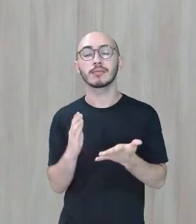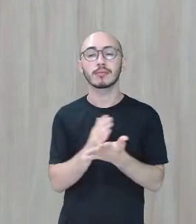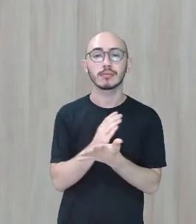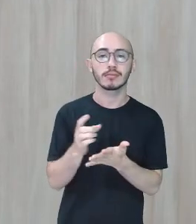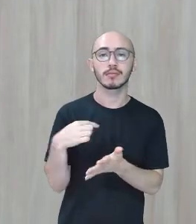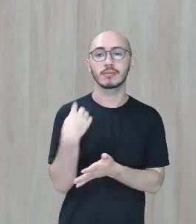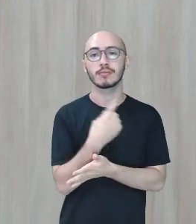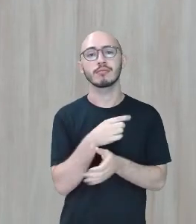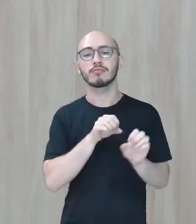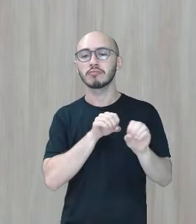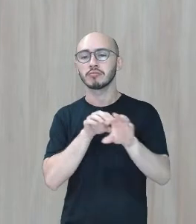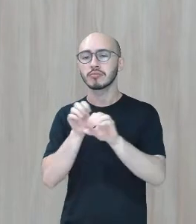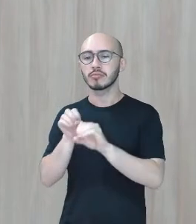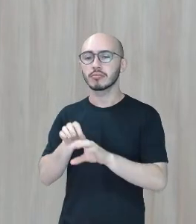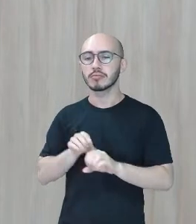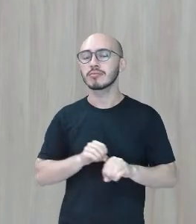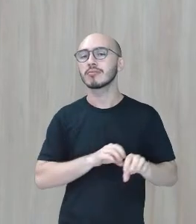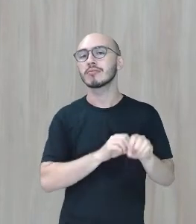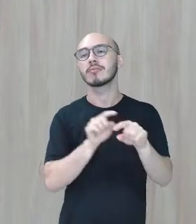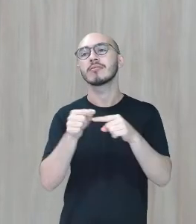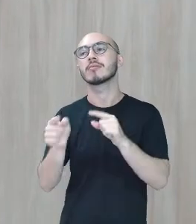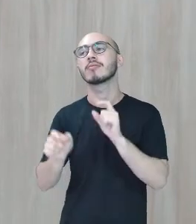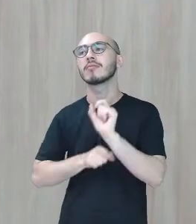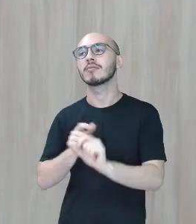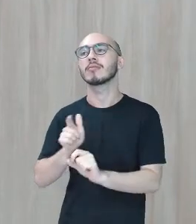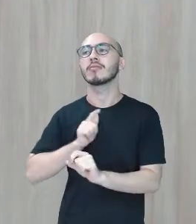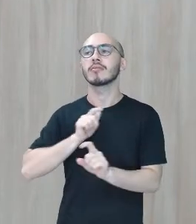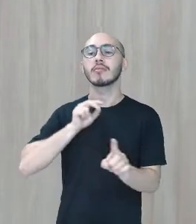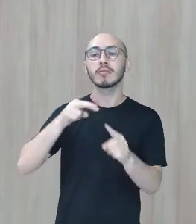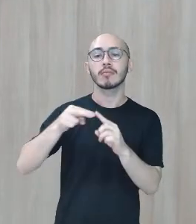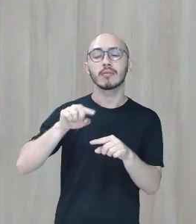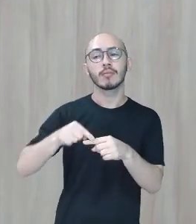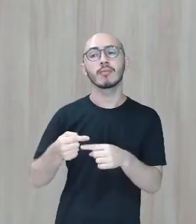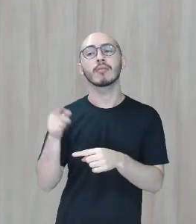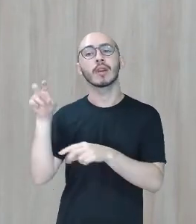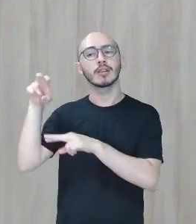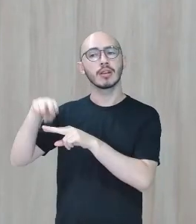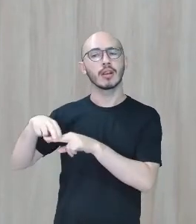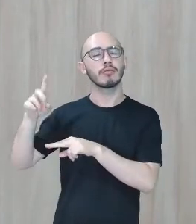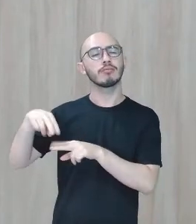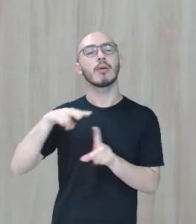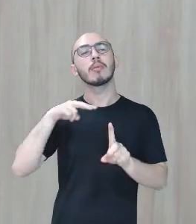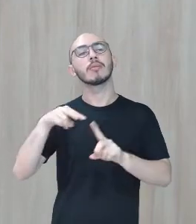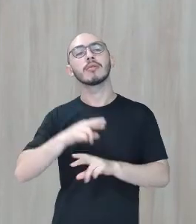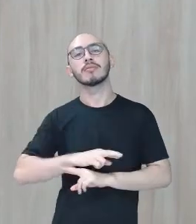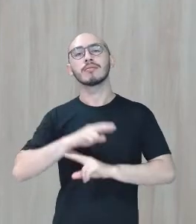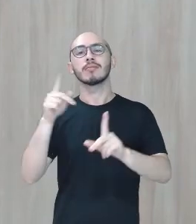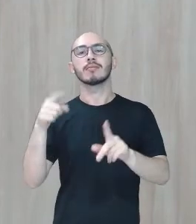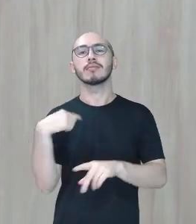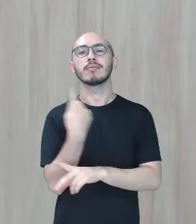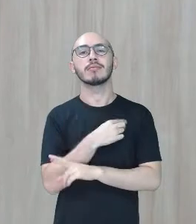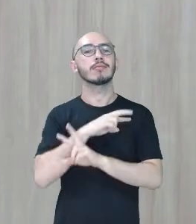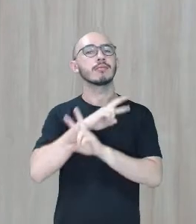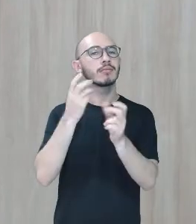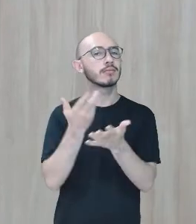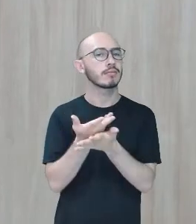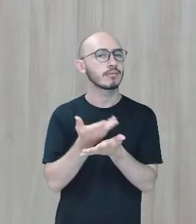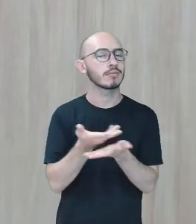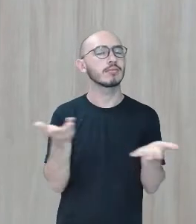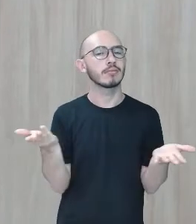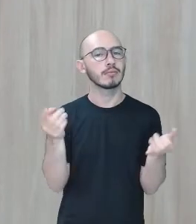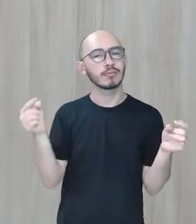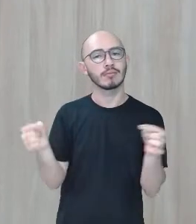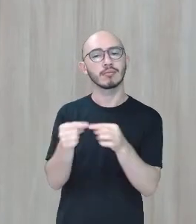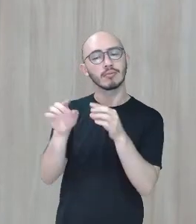gente está dando aula aqui, certo? E a gente tem um olhar, mas quem está ali sentado tem um outro olhar relacionado àquela mesma temática